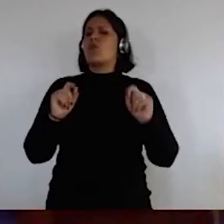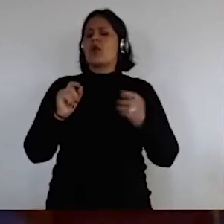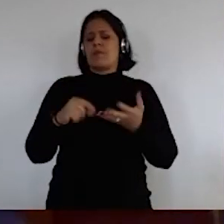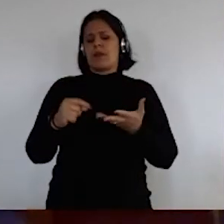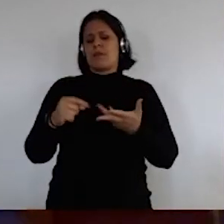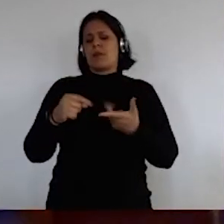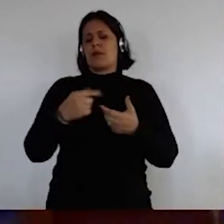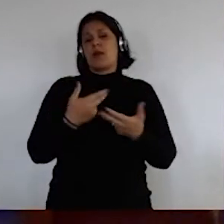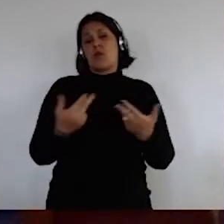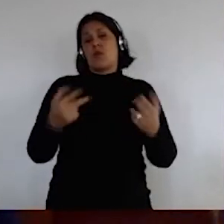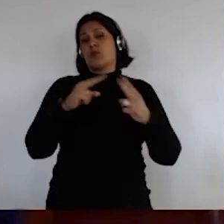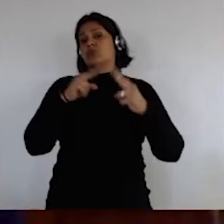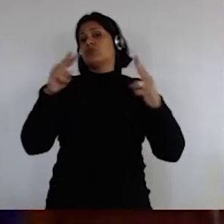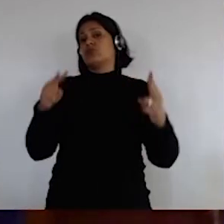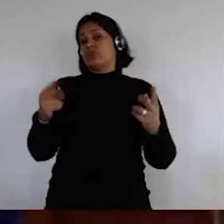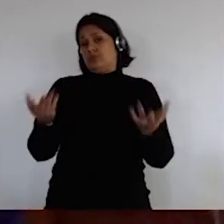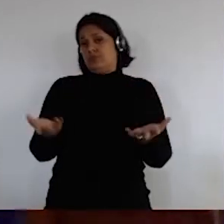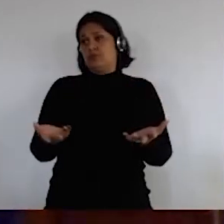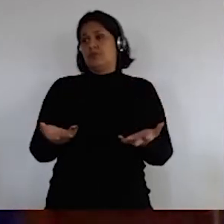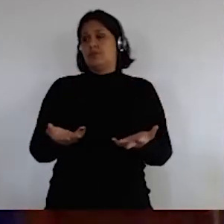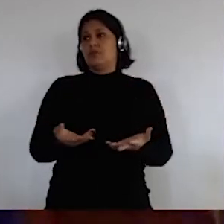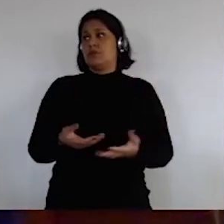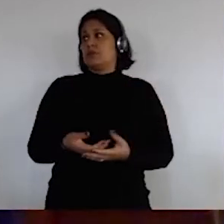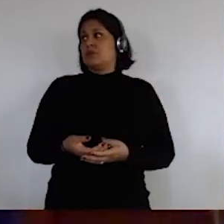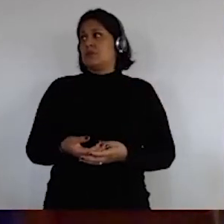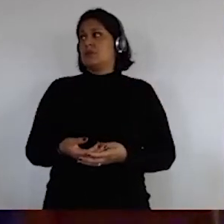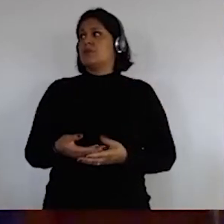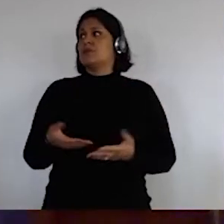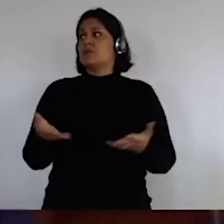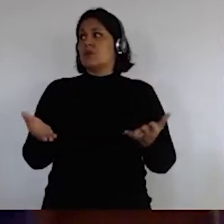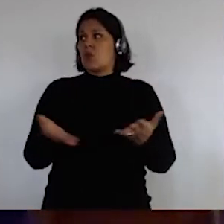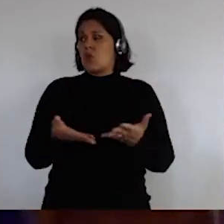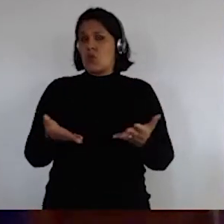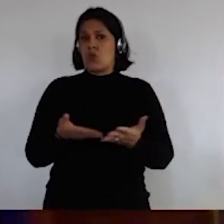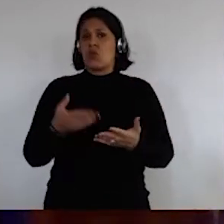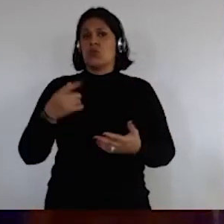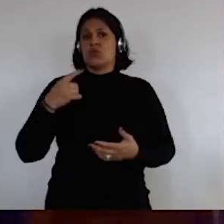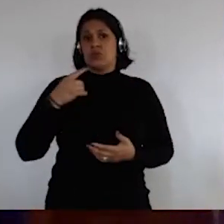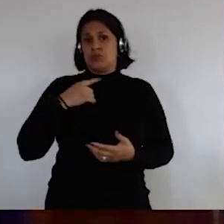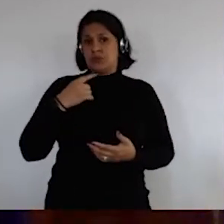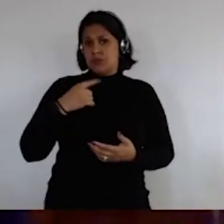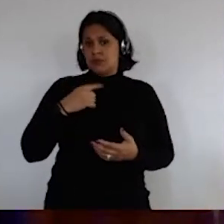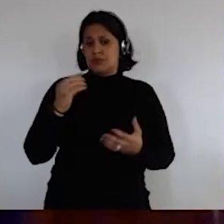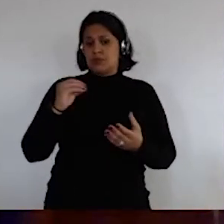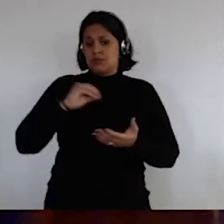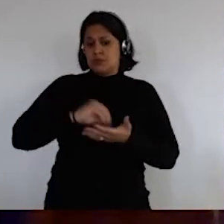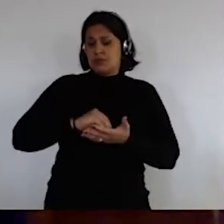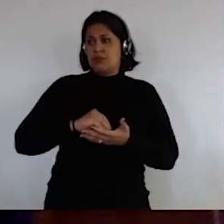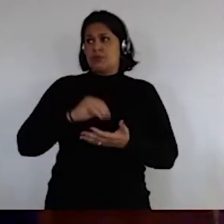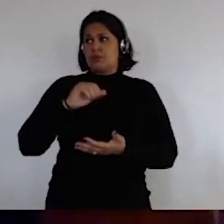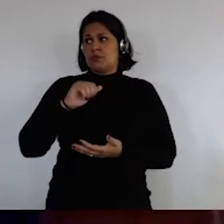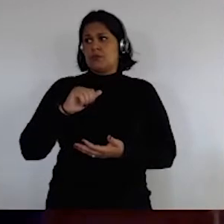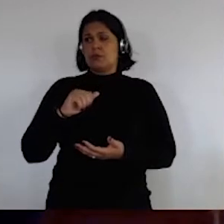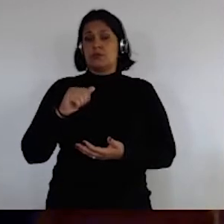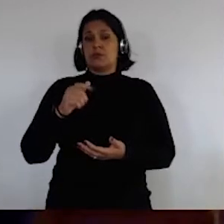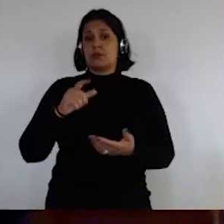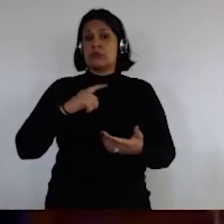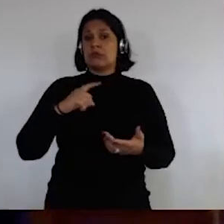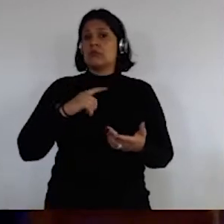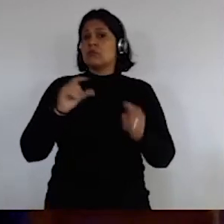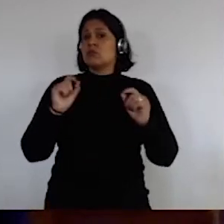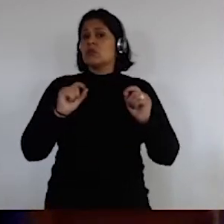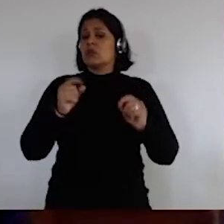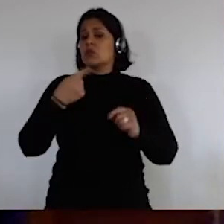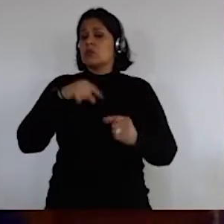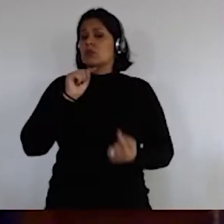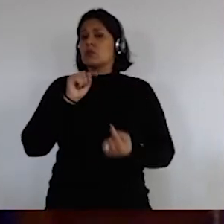processuais, hoje postos no Código de Processo Civil, para o que se pretende num determinado momento de